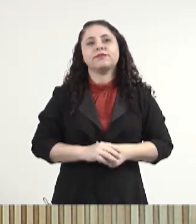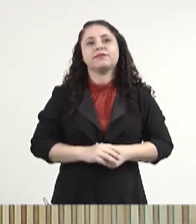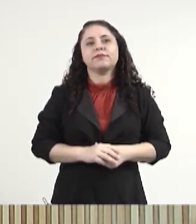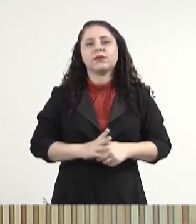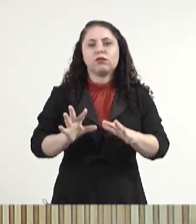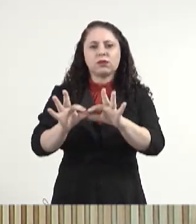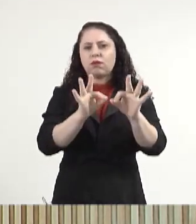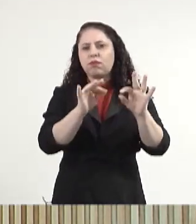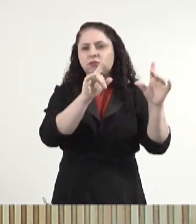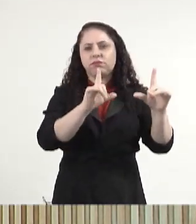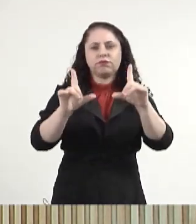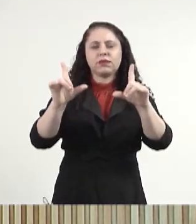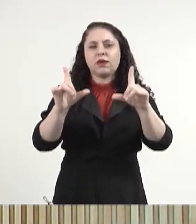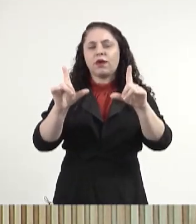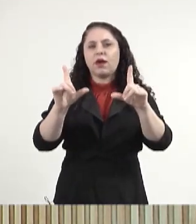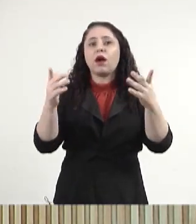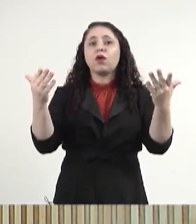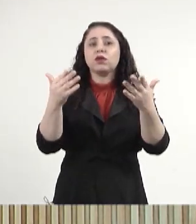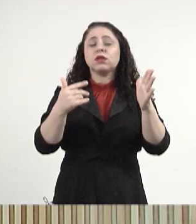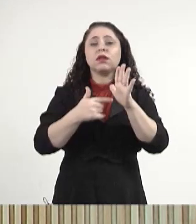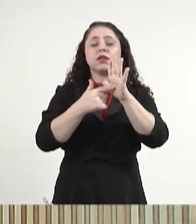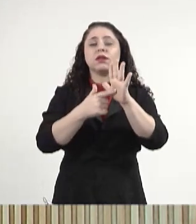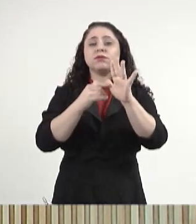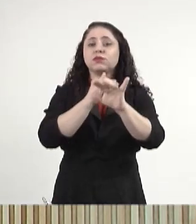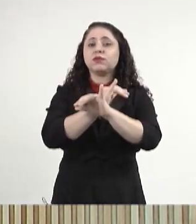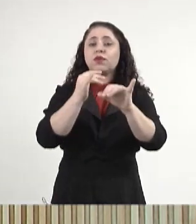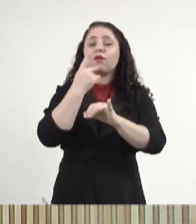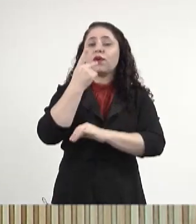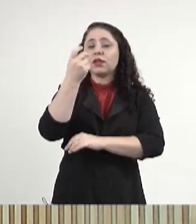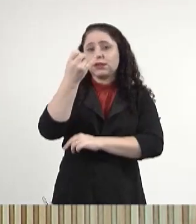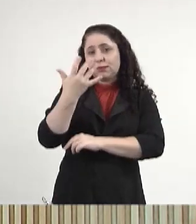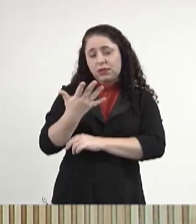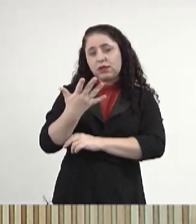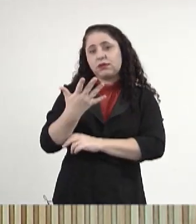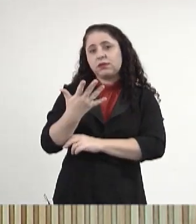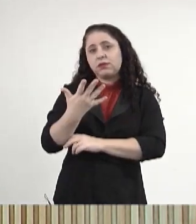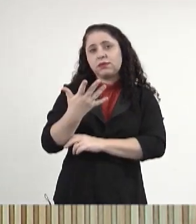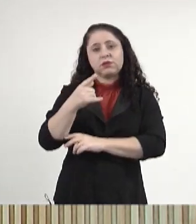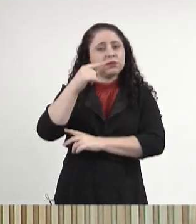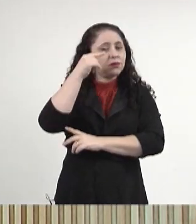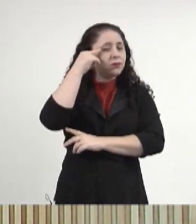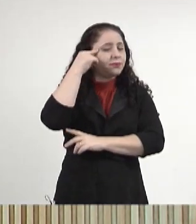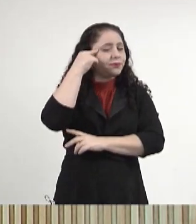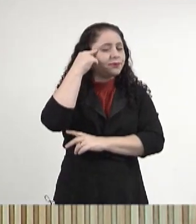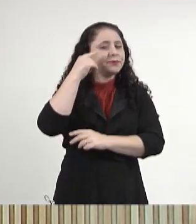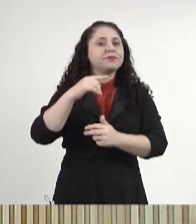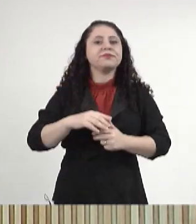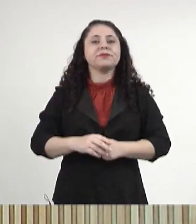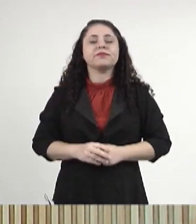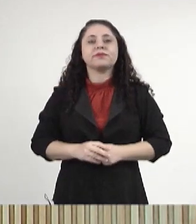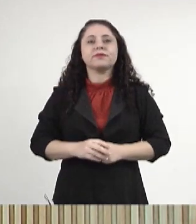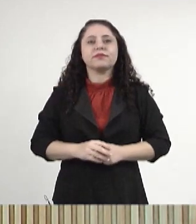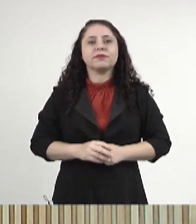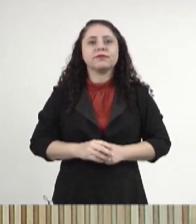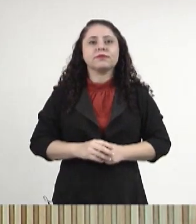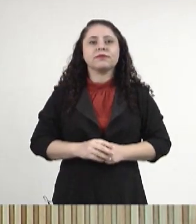Enquanto a gente prepara essas telas, então, vamos agora trazer uma repercussão de uma fala do deputado Roberto Achioca